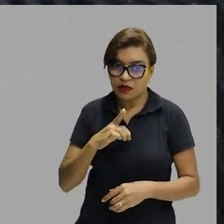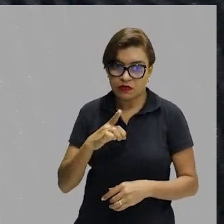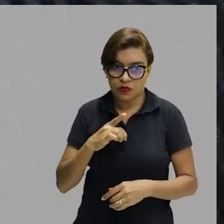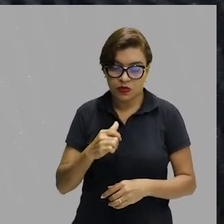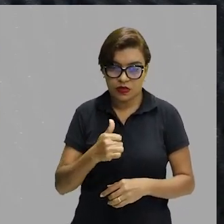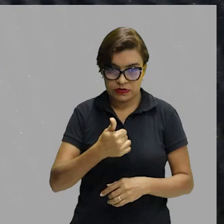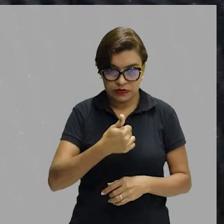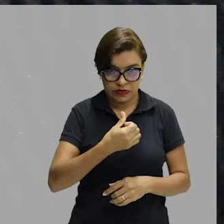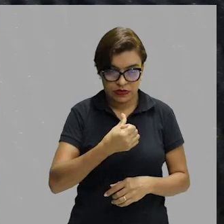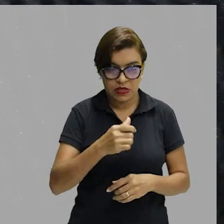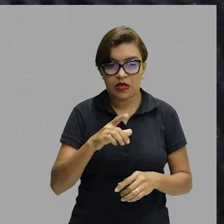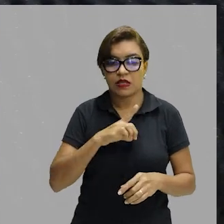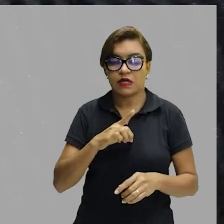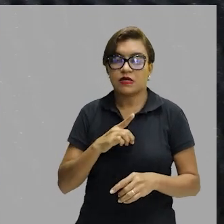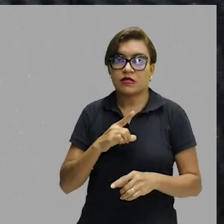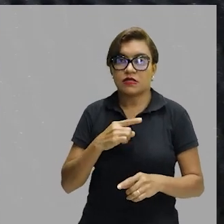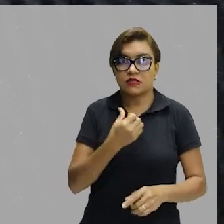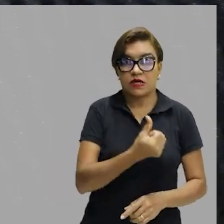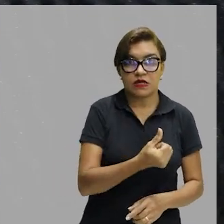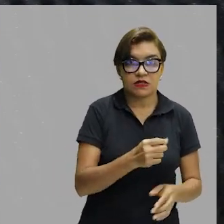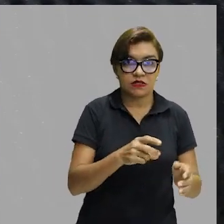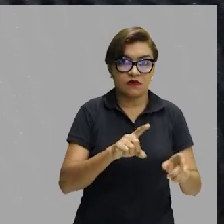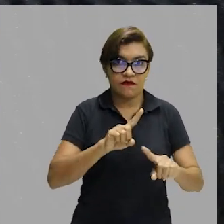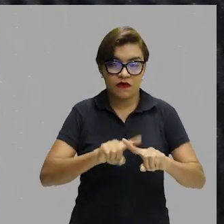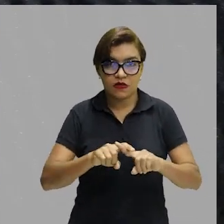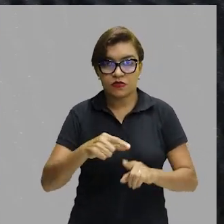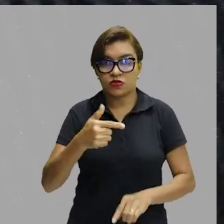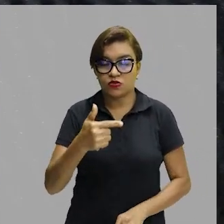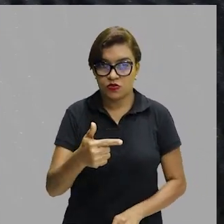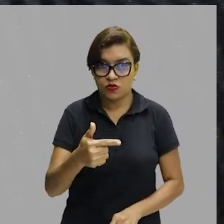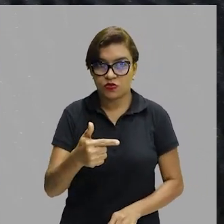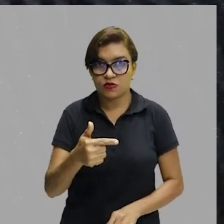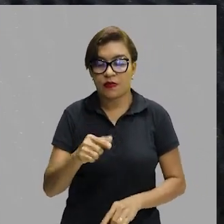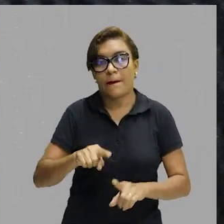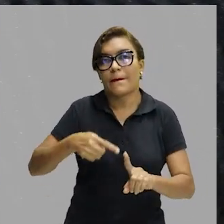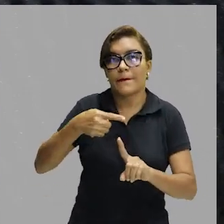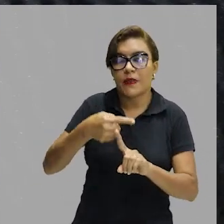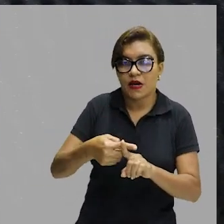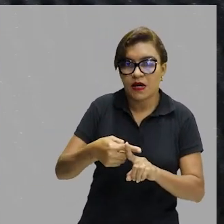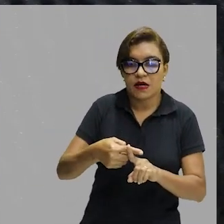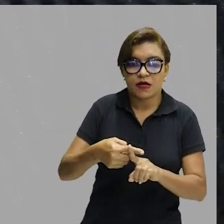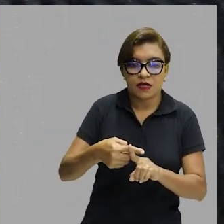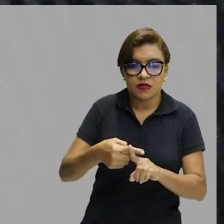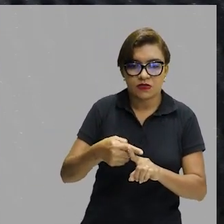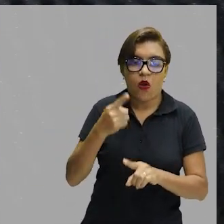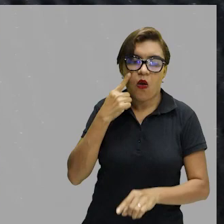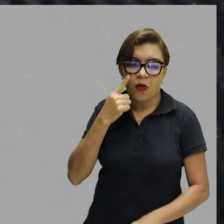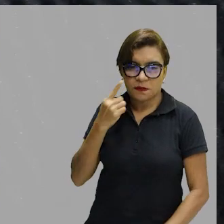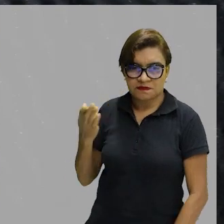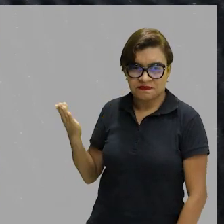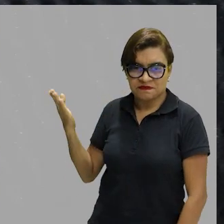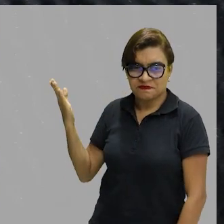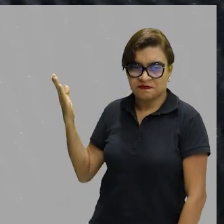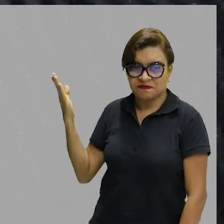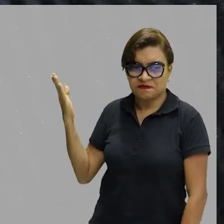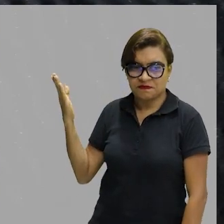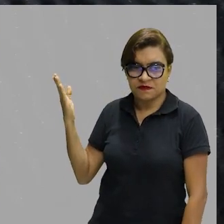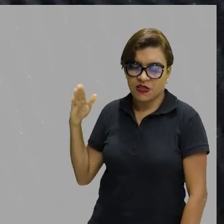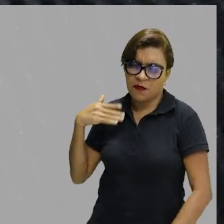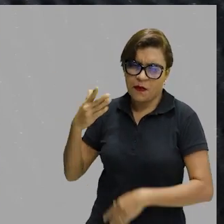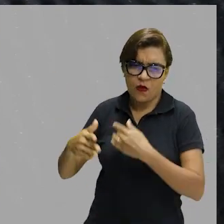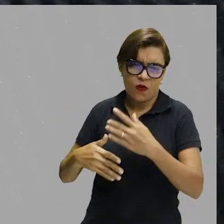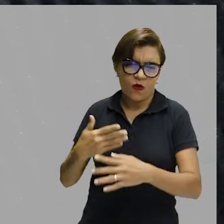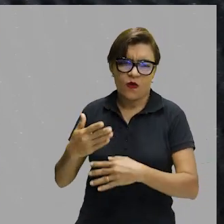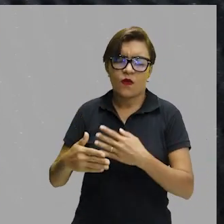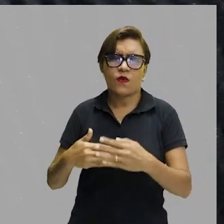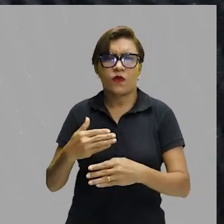vezes 12, mais 12 vezes 1, mais 6 vezes 16. A gente multiplicaria,